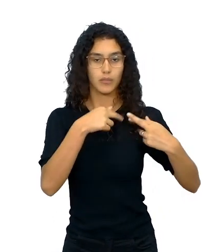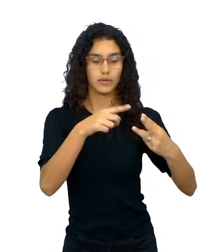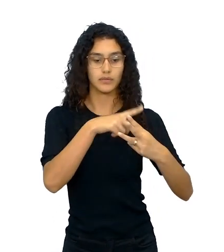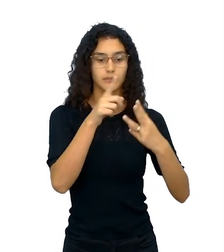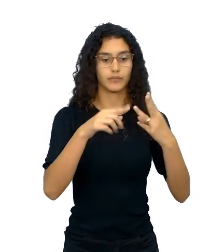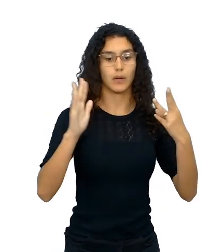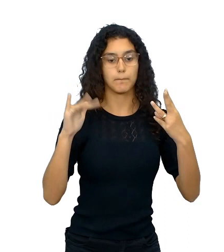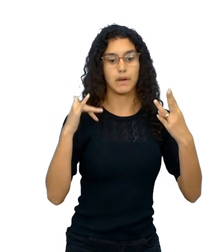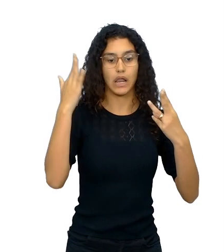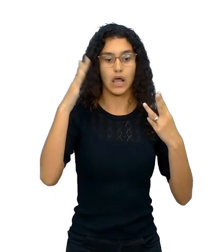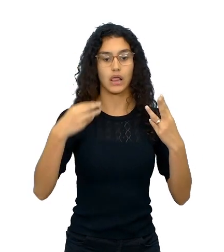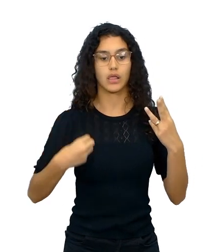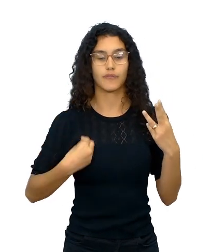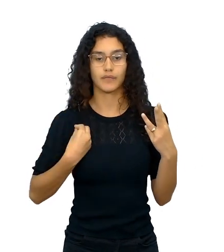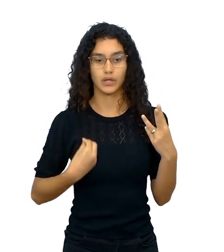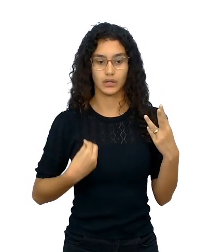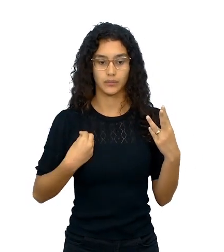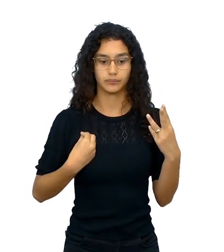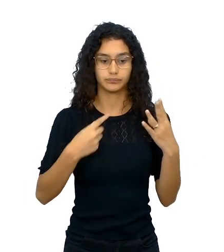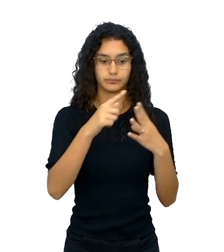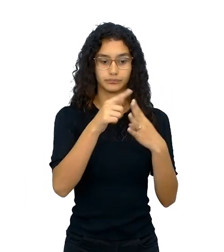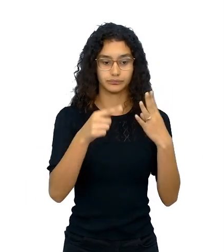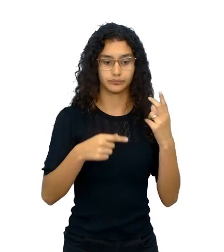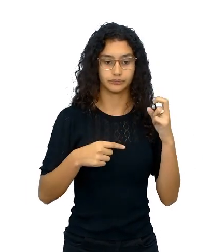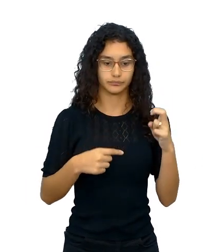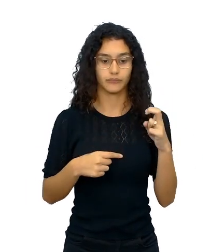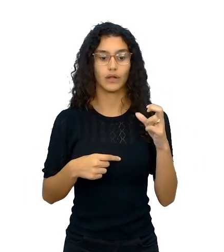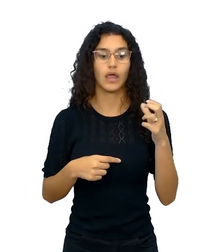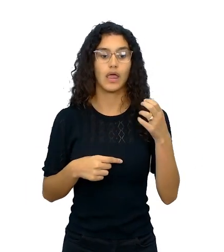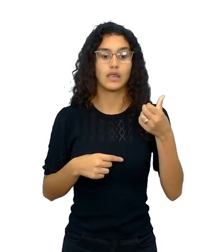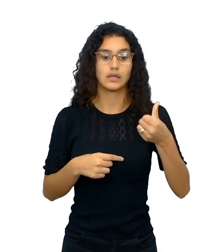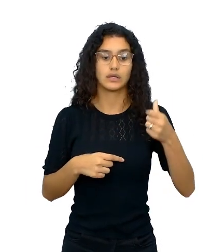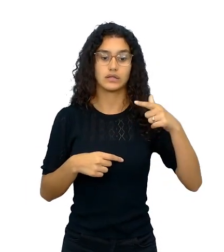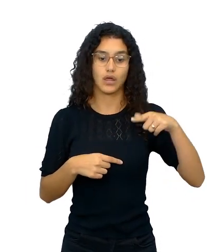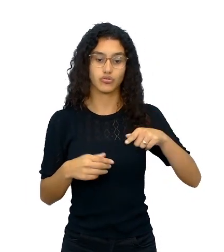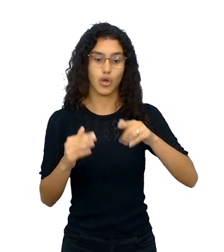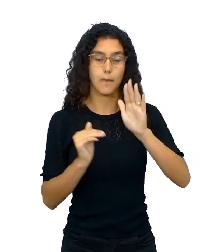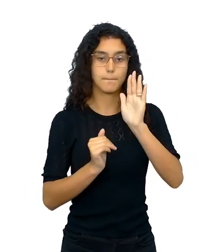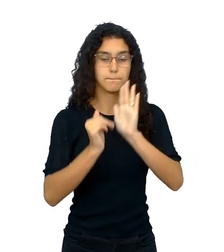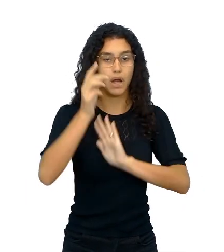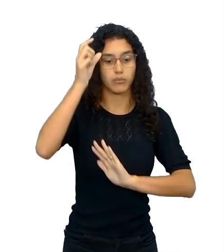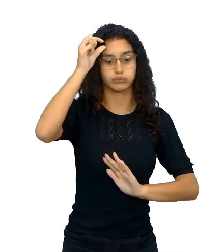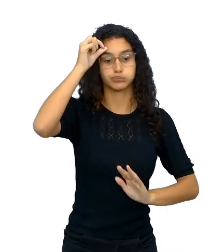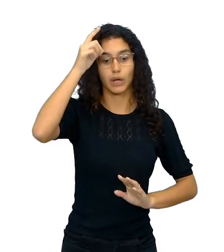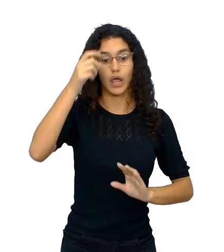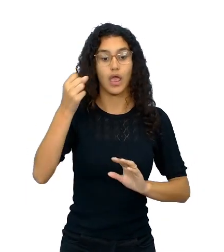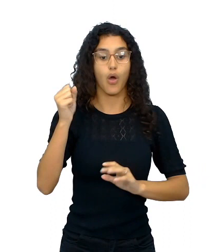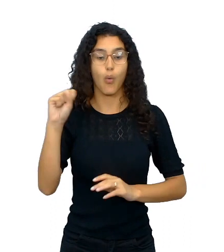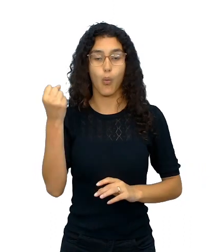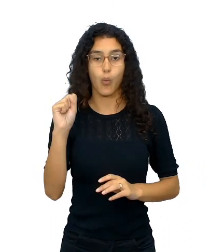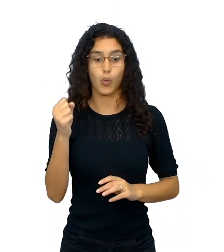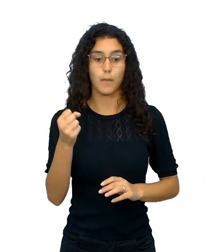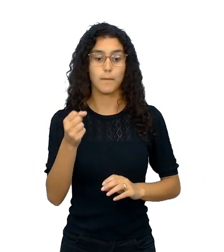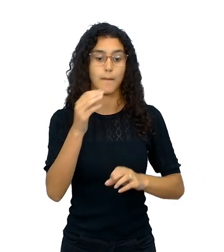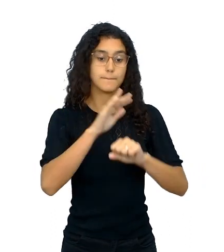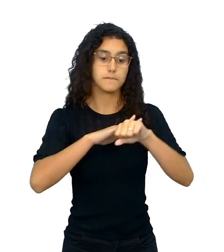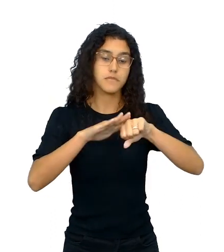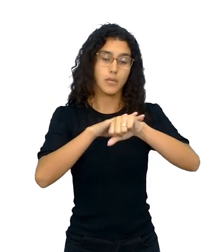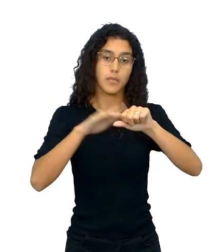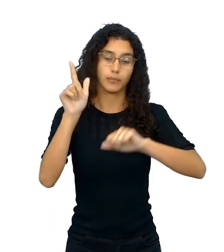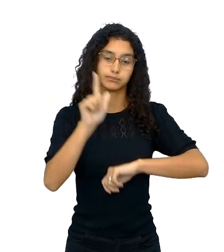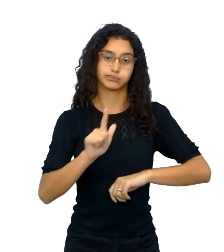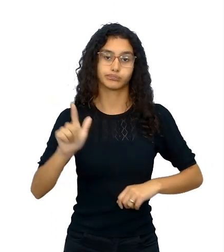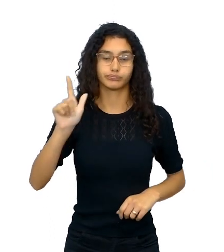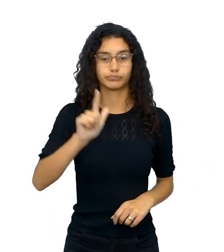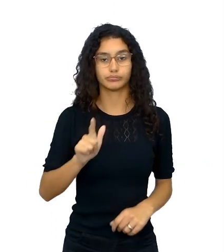A quarta e a quinta, para além da vida. A aula 6 e 7, ampliando os conhecimentos. E a aula 8, prosa